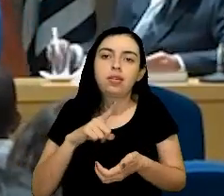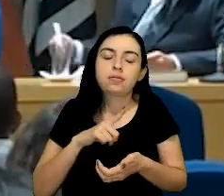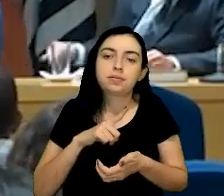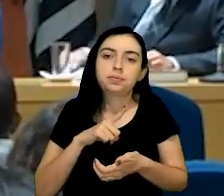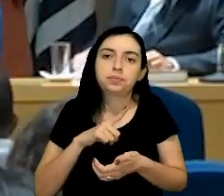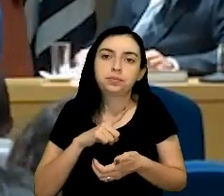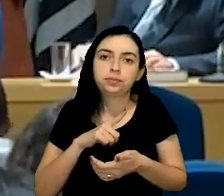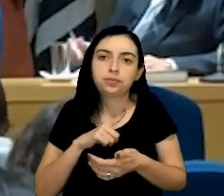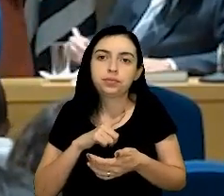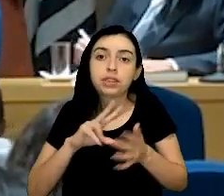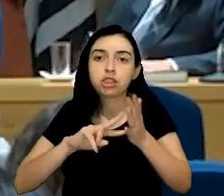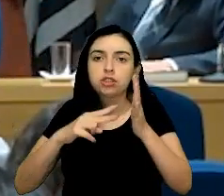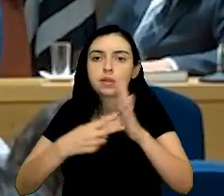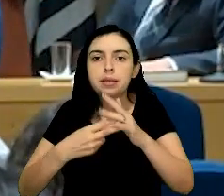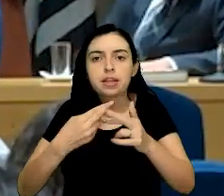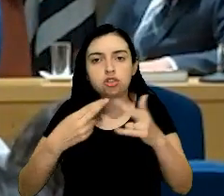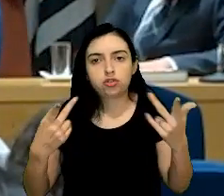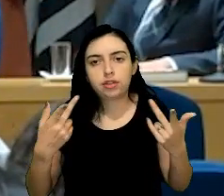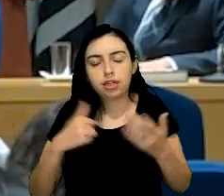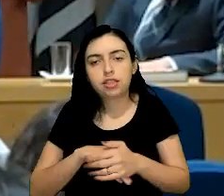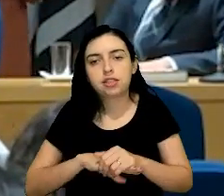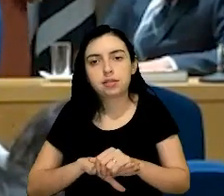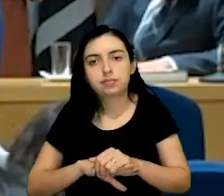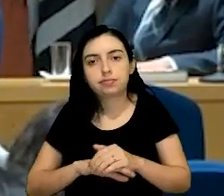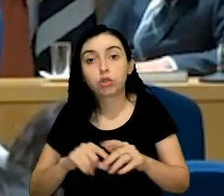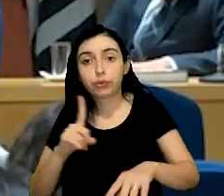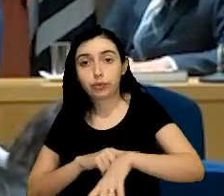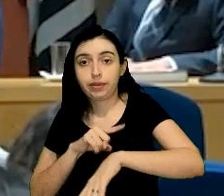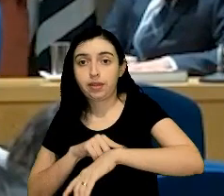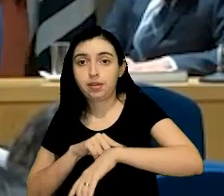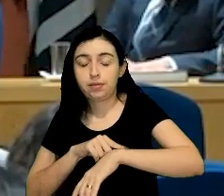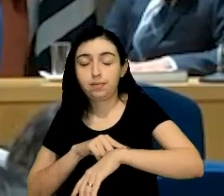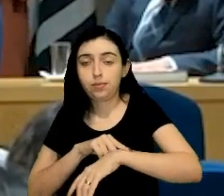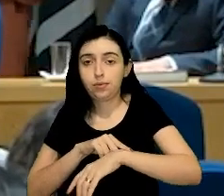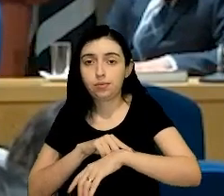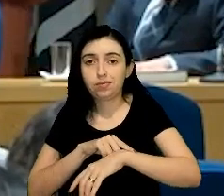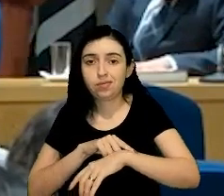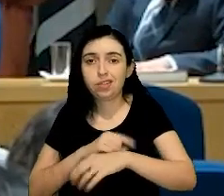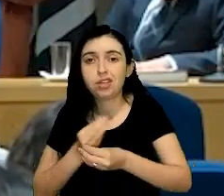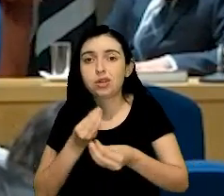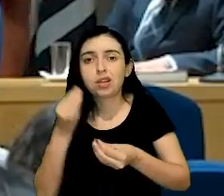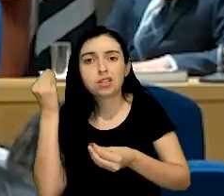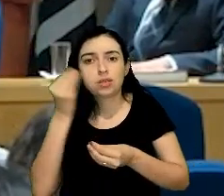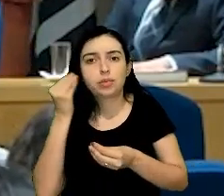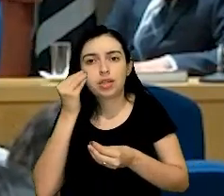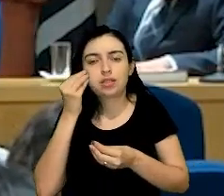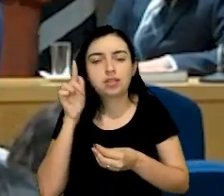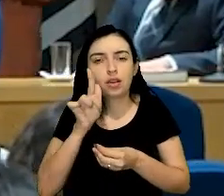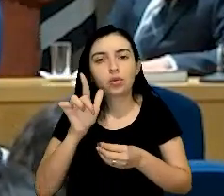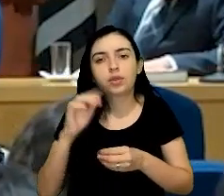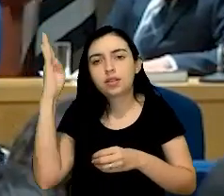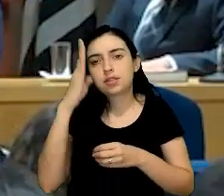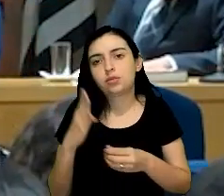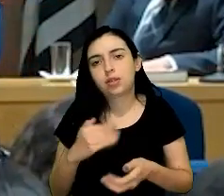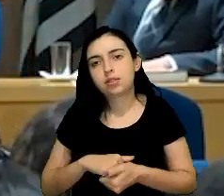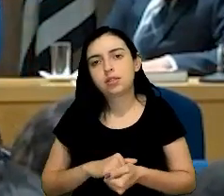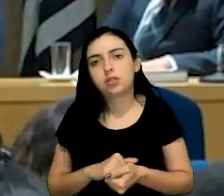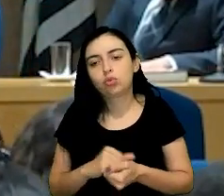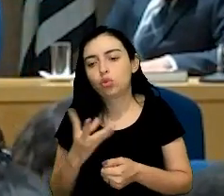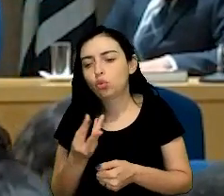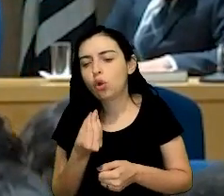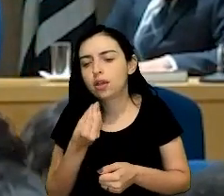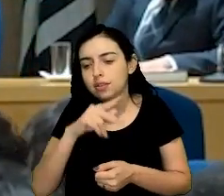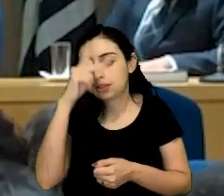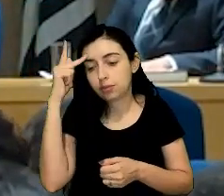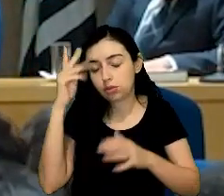interpretações diferentes a partir da sua temporalidade e das circunstâncias que vão acontecendo no Brasil. Então, todos os venezuelanos no Brasil, quando